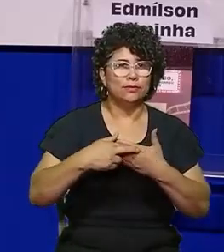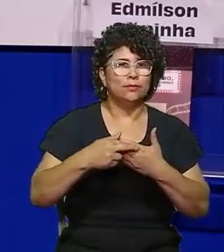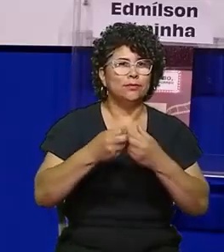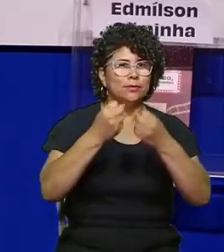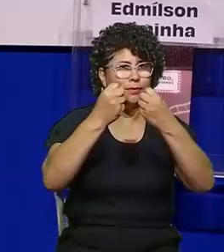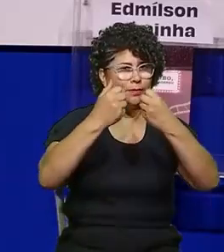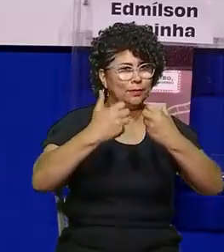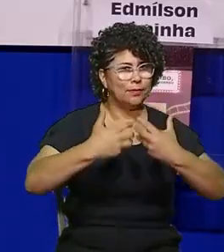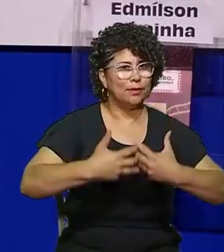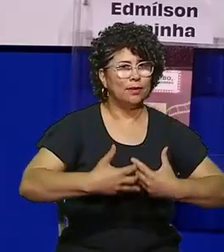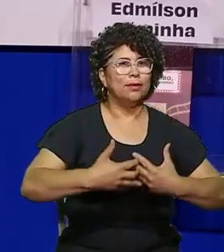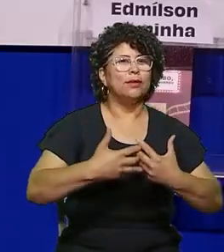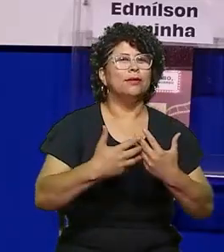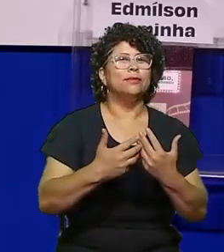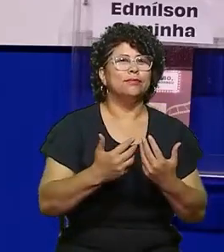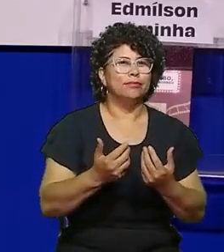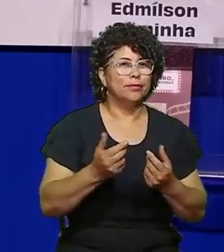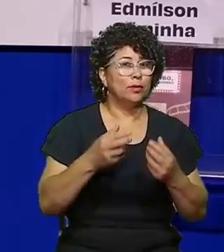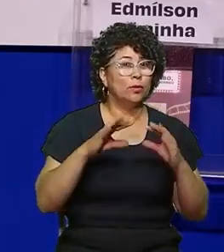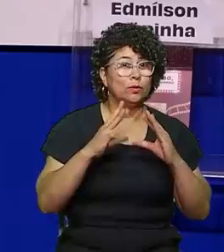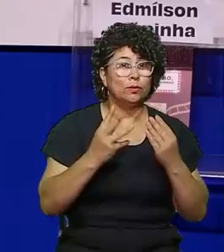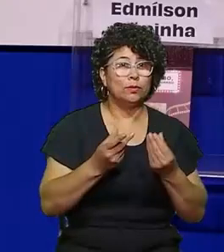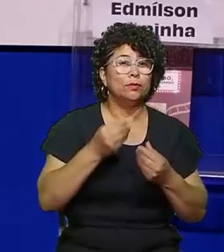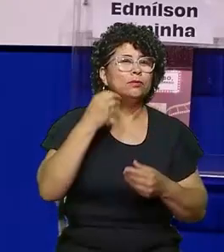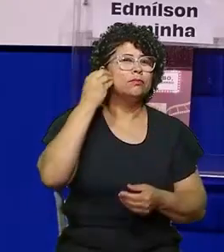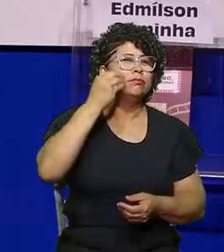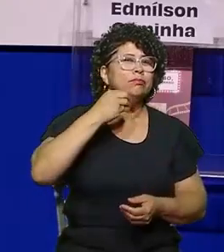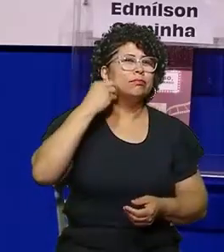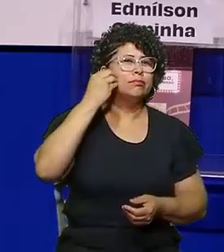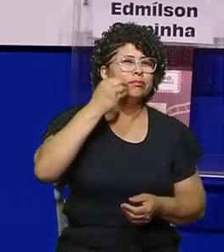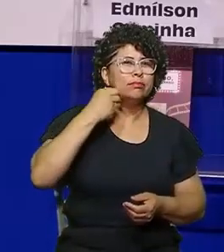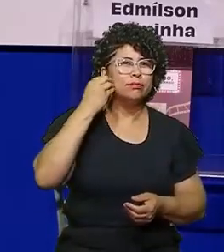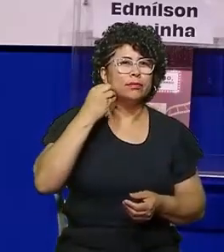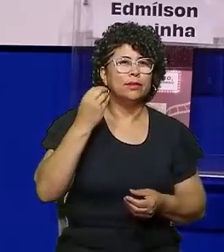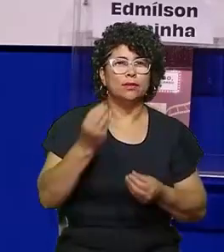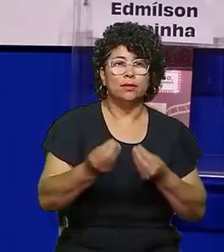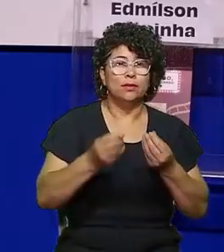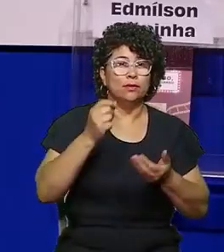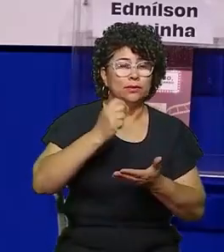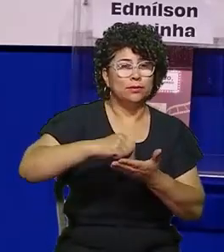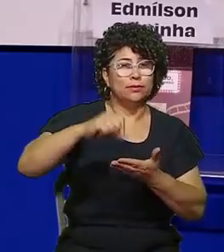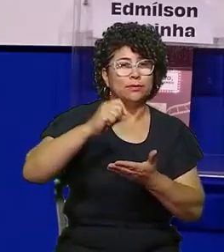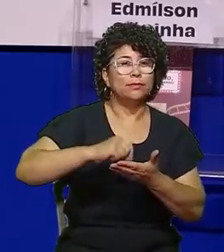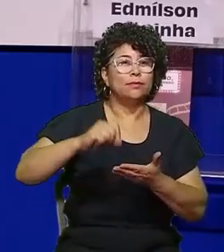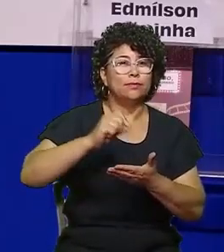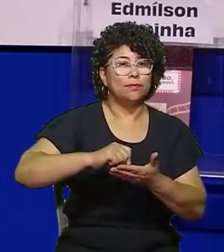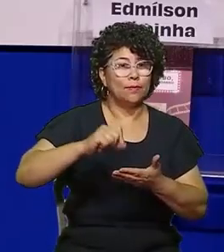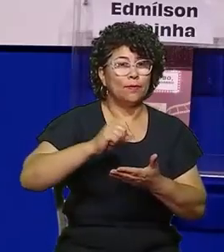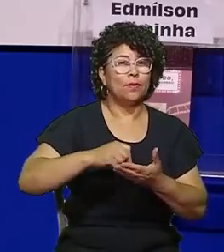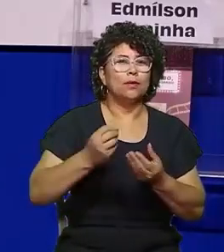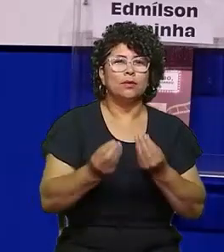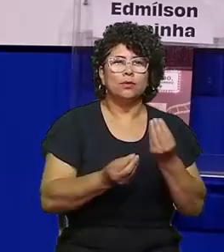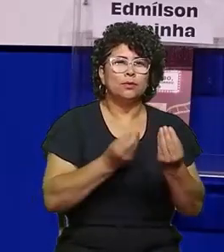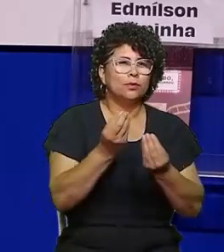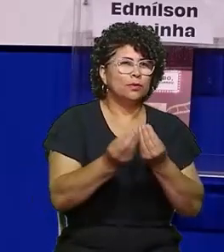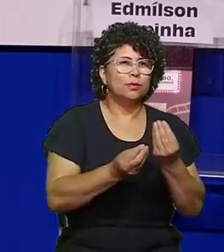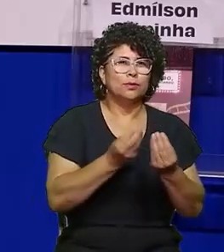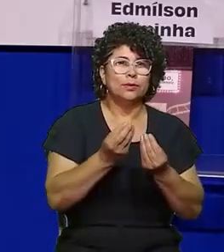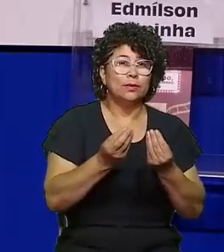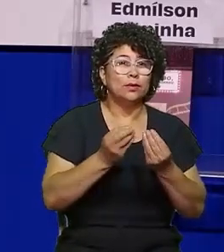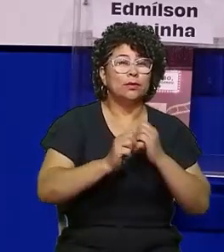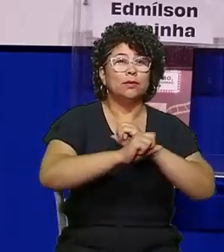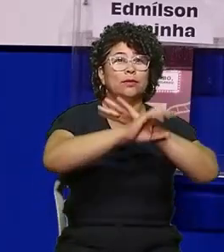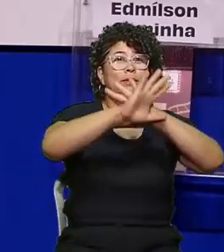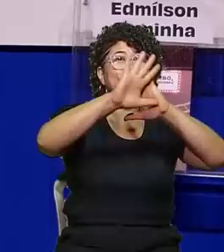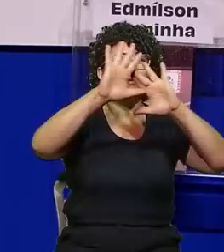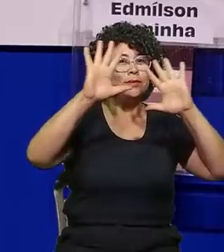castanho. Ele traja camiseta de botões de mangas curtas estampada em tons de preto e vermelho. Leva no pescoço o crachá dos participantes do